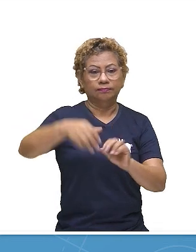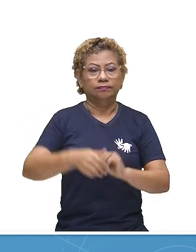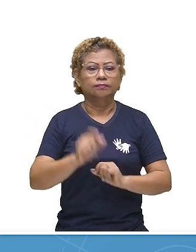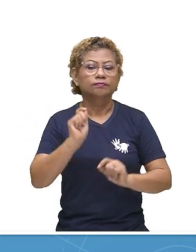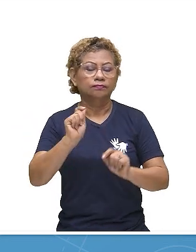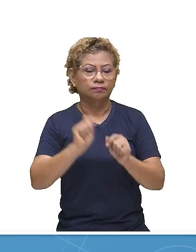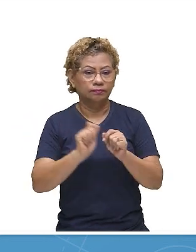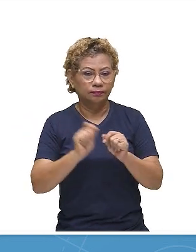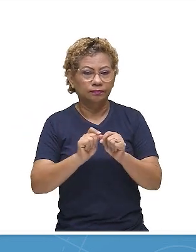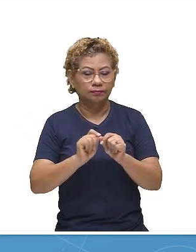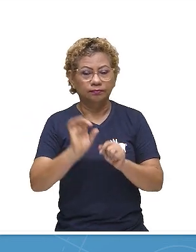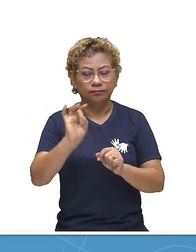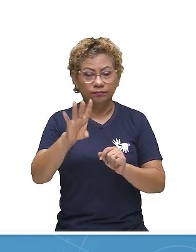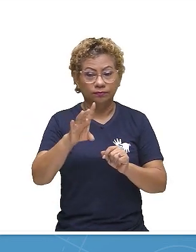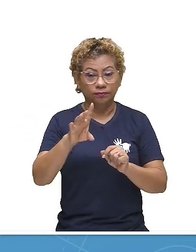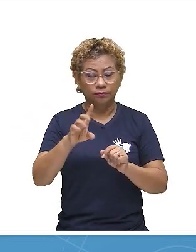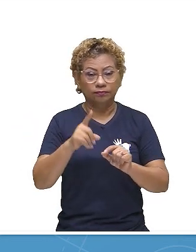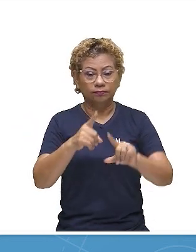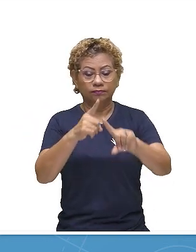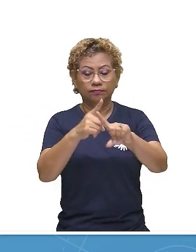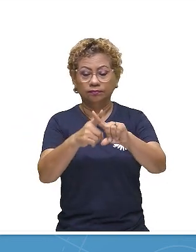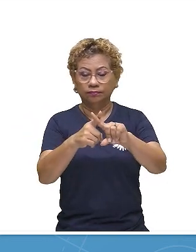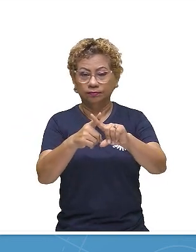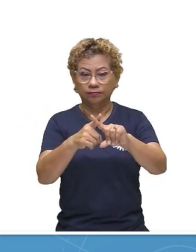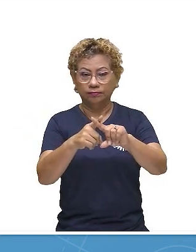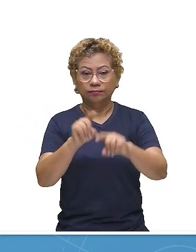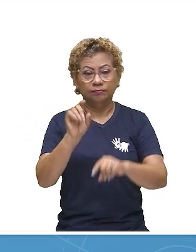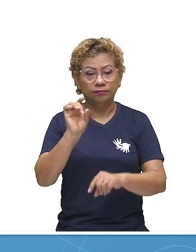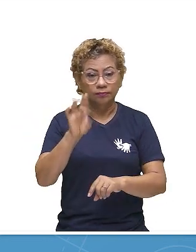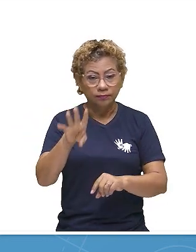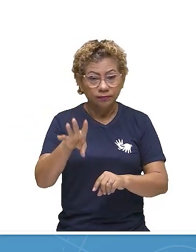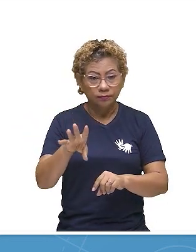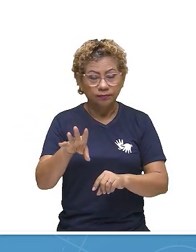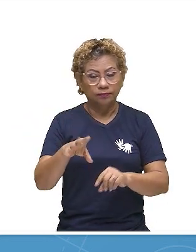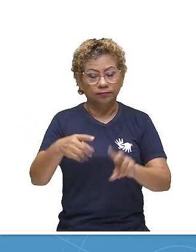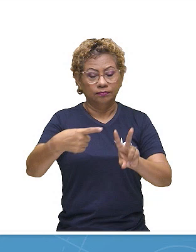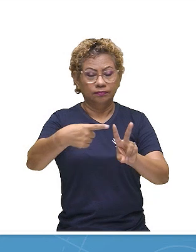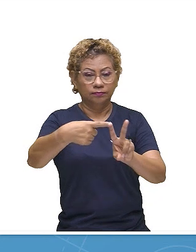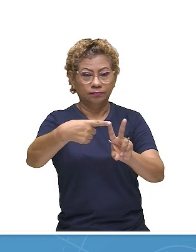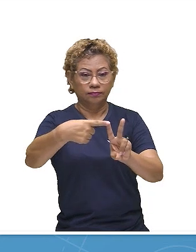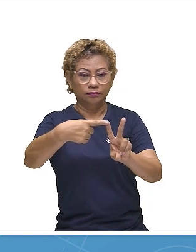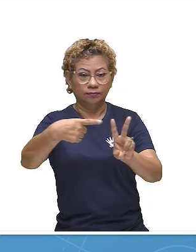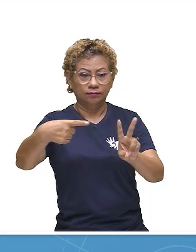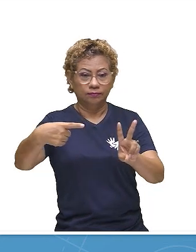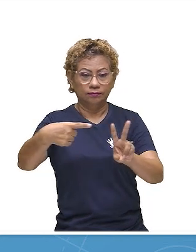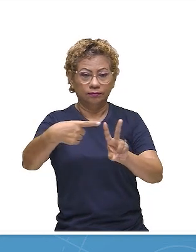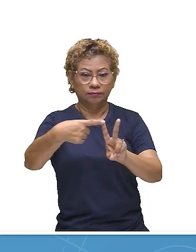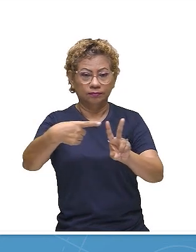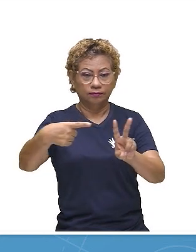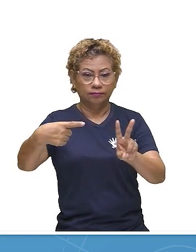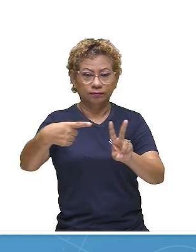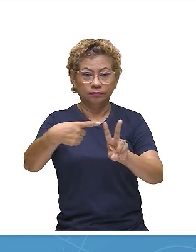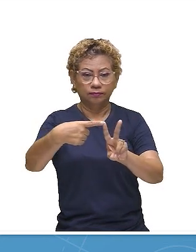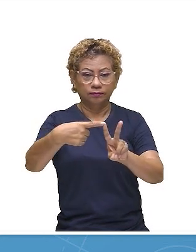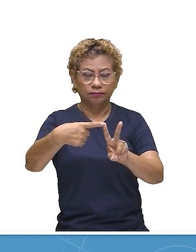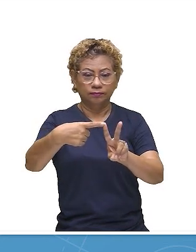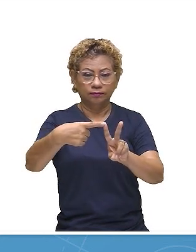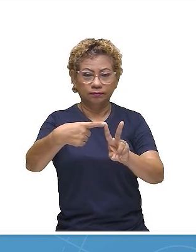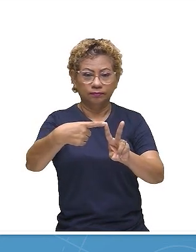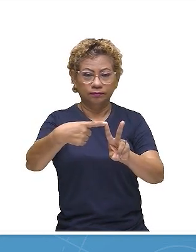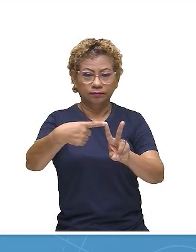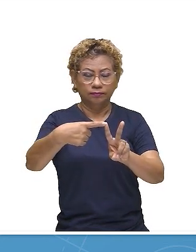do radicando. Detalhe, é só o expoente do radicando. O índice, ele é conservado. Como assim,